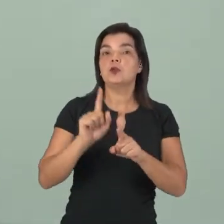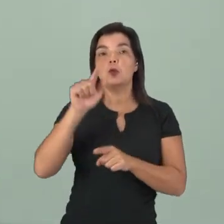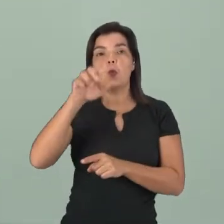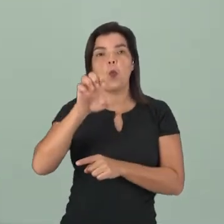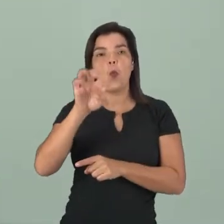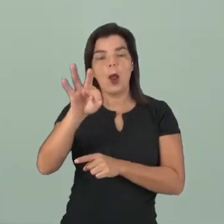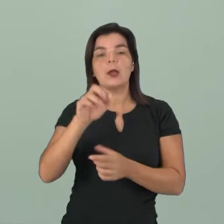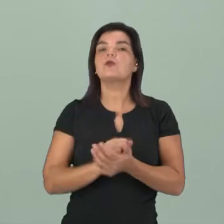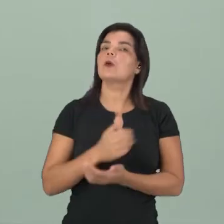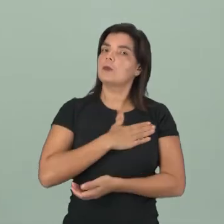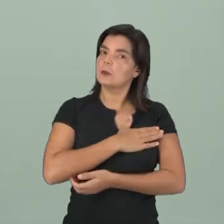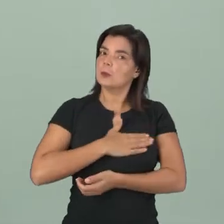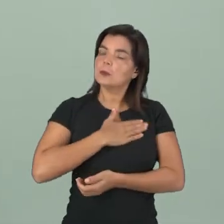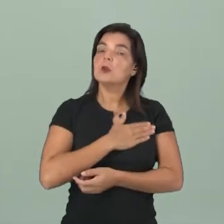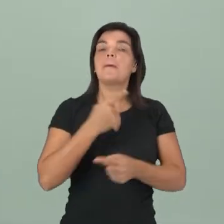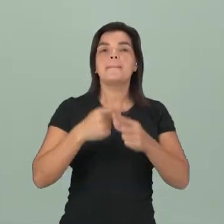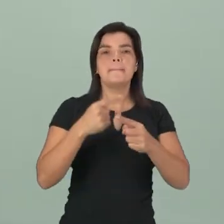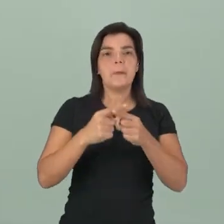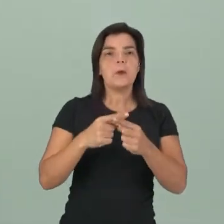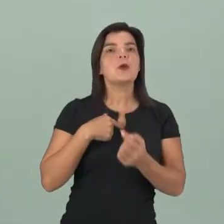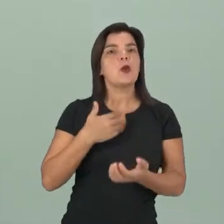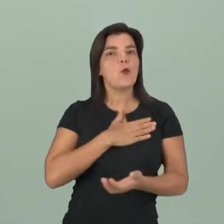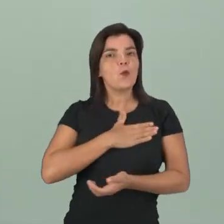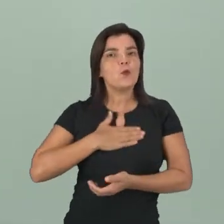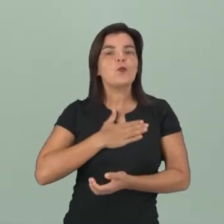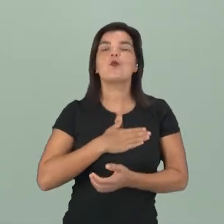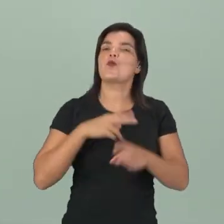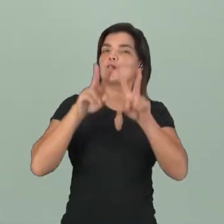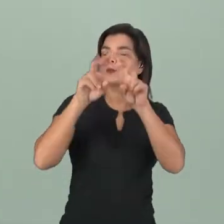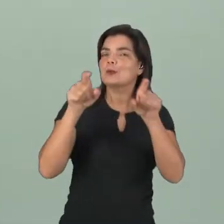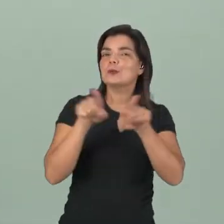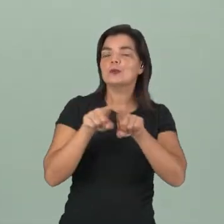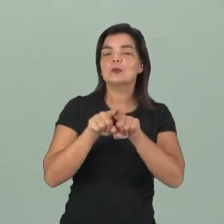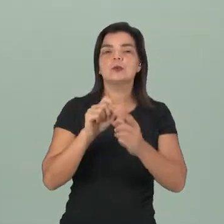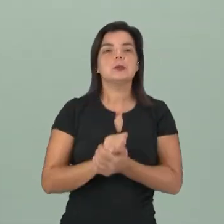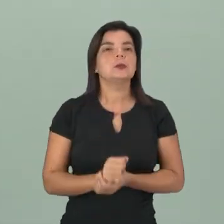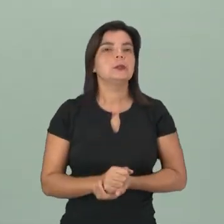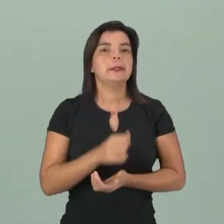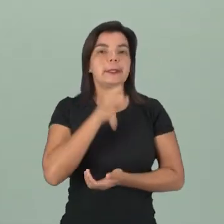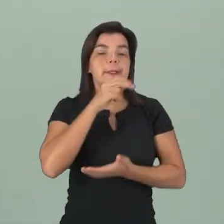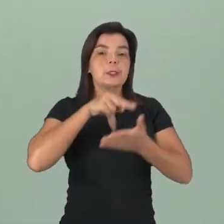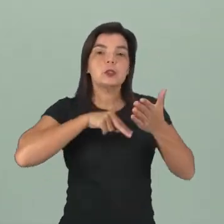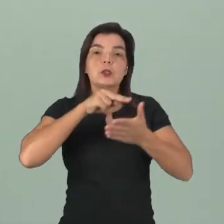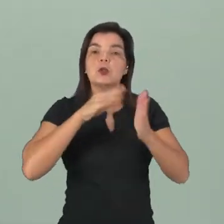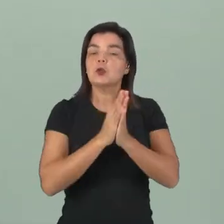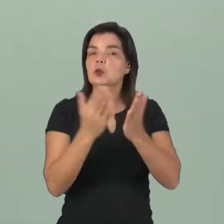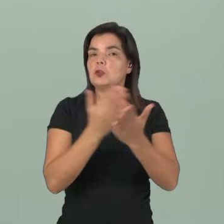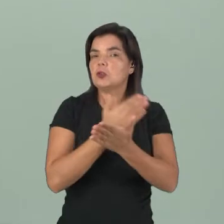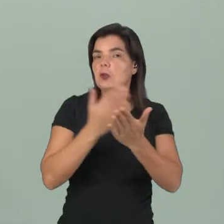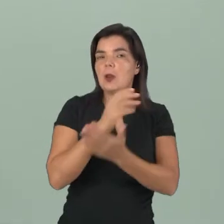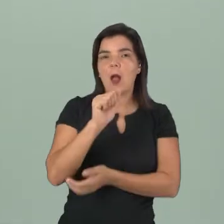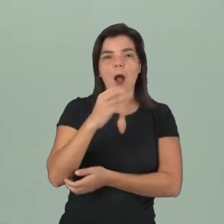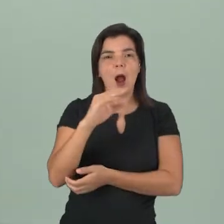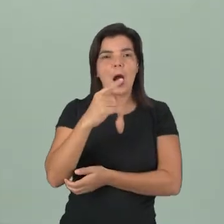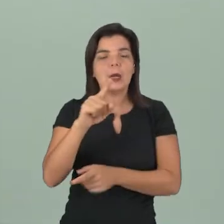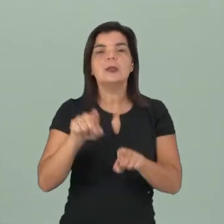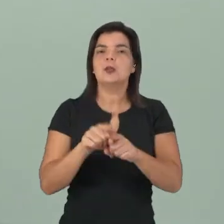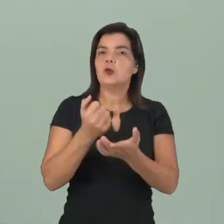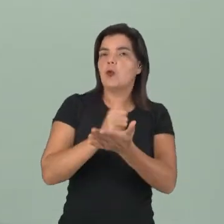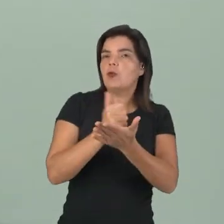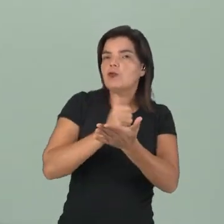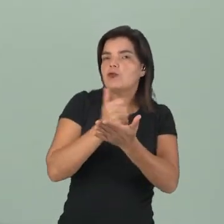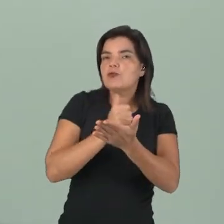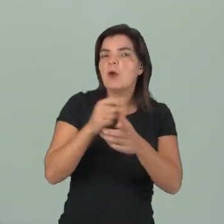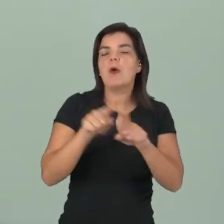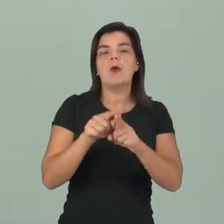extraterrestre, eu já vou gostar, porque eu tenho uma afinidade com essa temática. Eu gosto de livros de ação, né, eu jogo Free Fire e